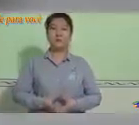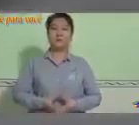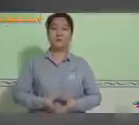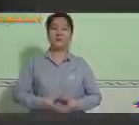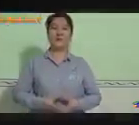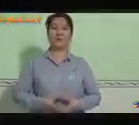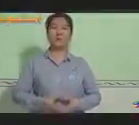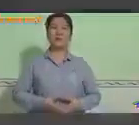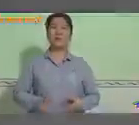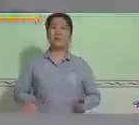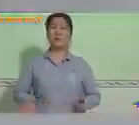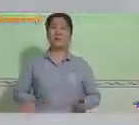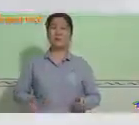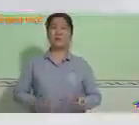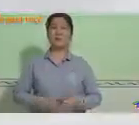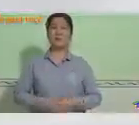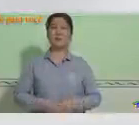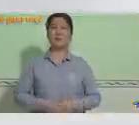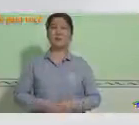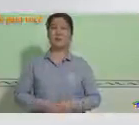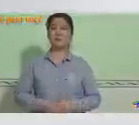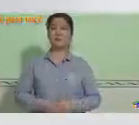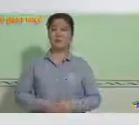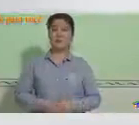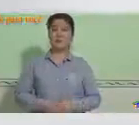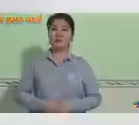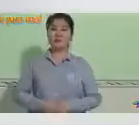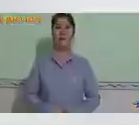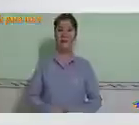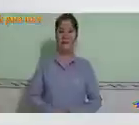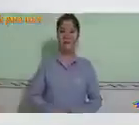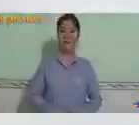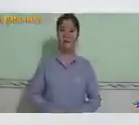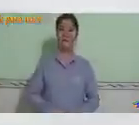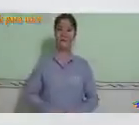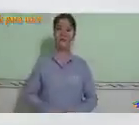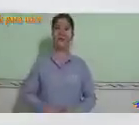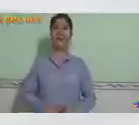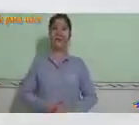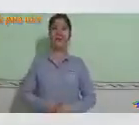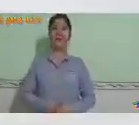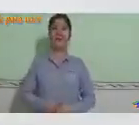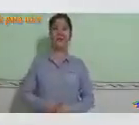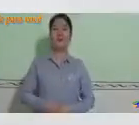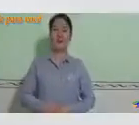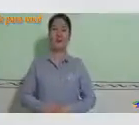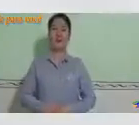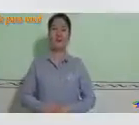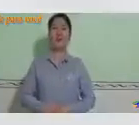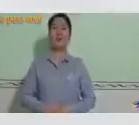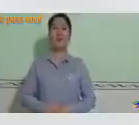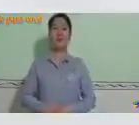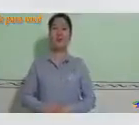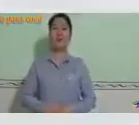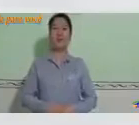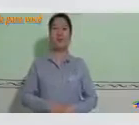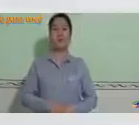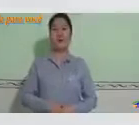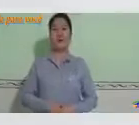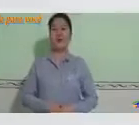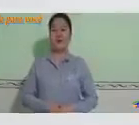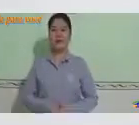do rosto, que corresponde à testa, nariz e queixo, e podem ficar ainda mais evidentes quando a